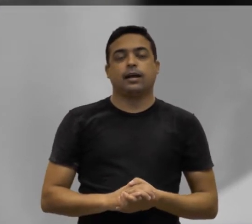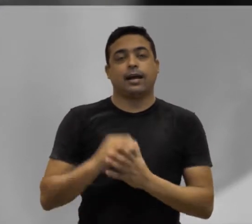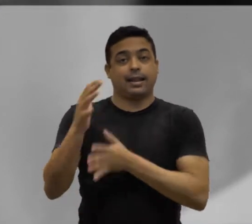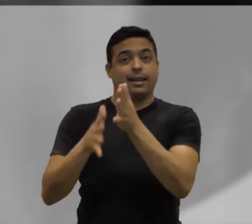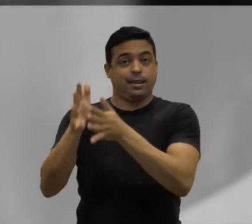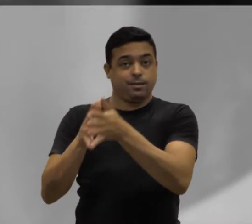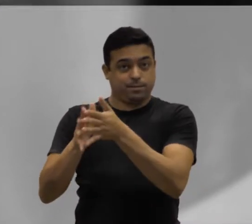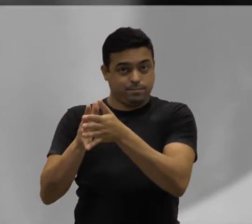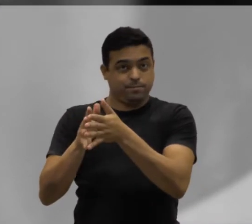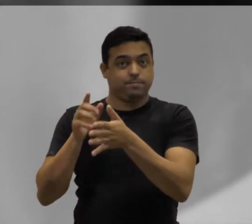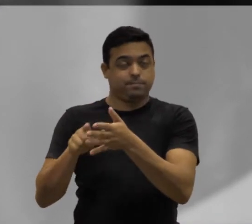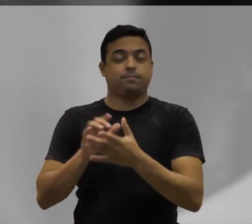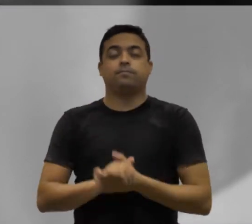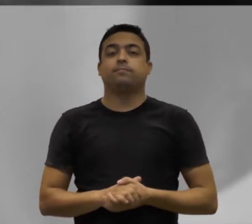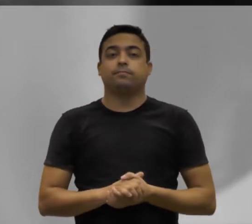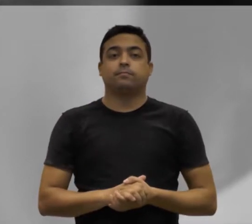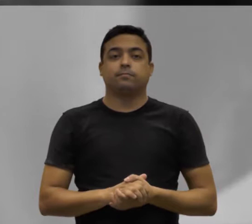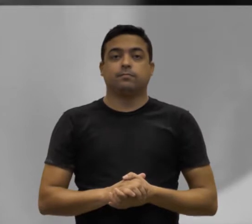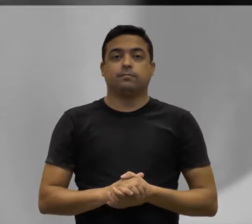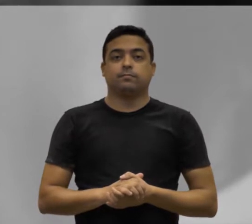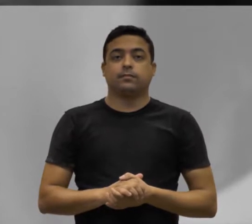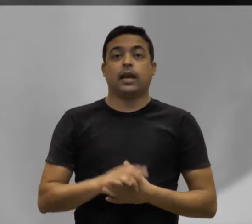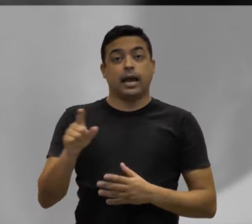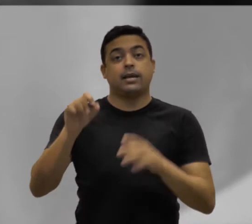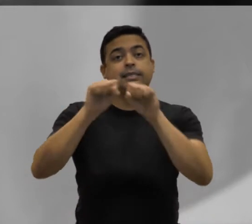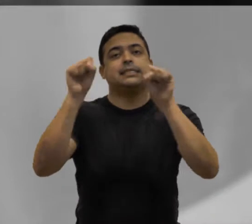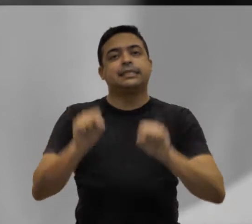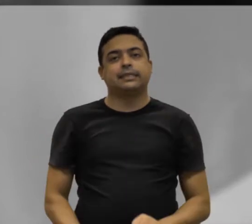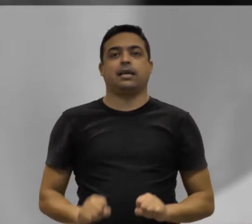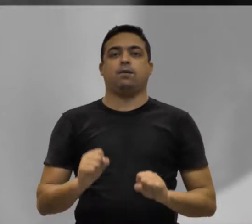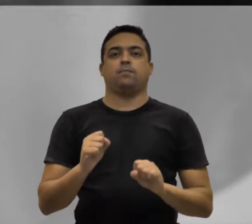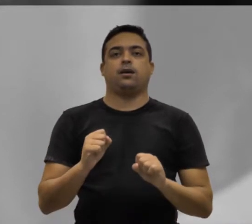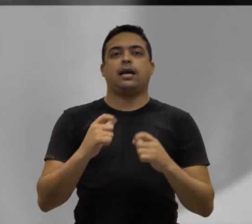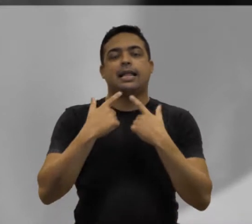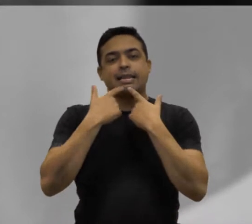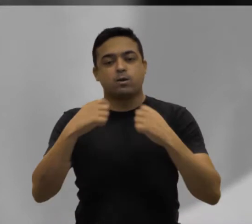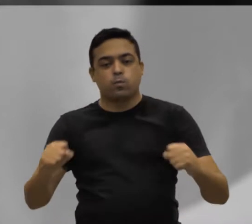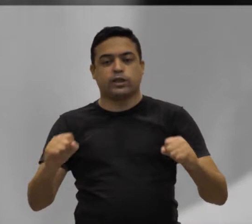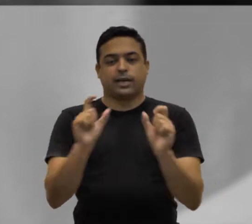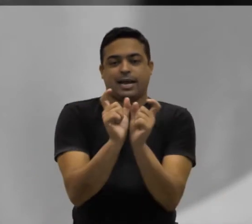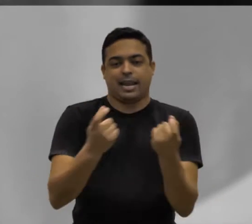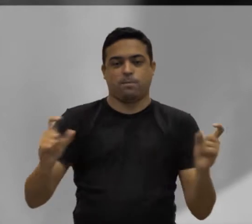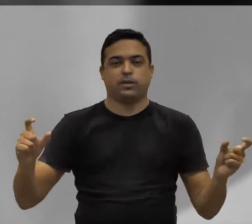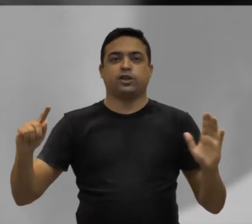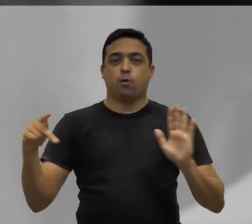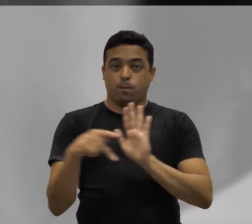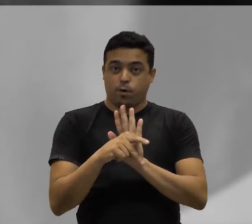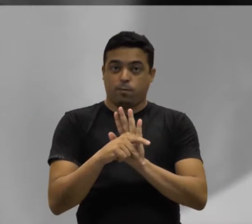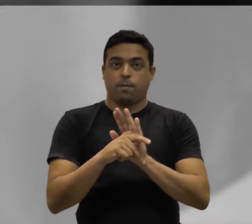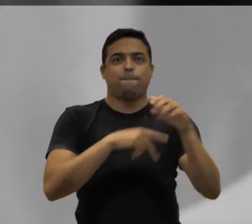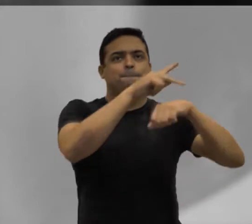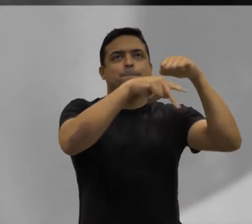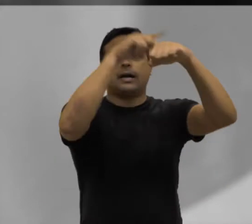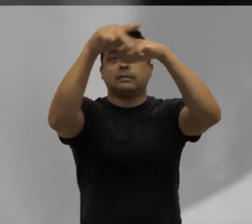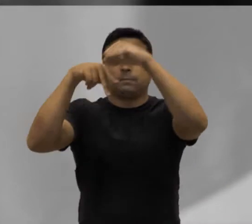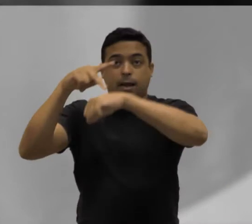Língua Brasileira de Sinais, Libras. É um sistema linguístico com estrutura gramatical própria.